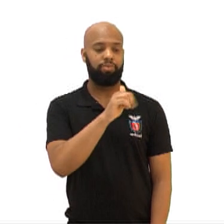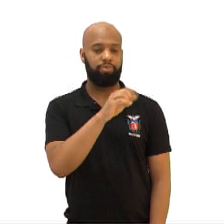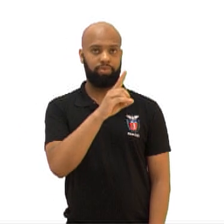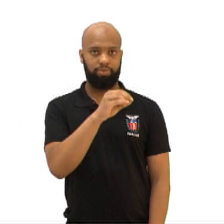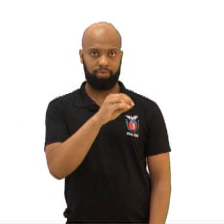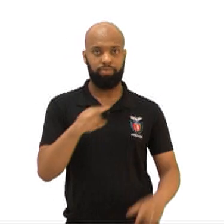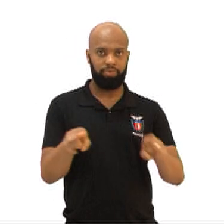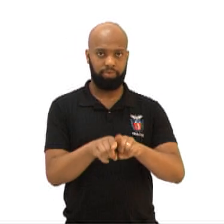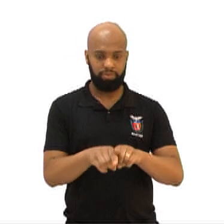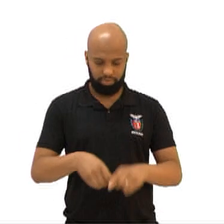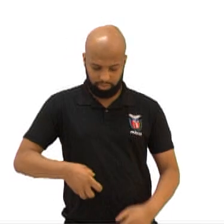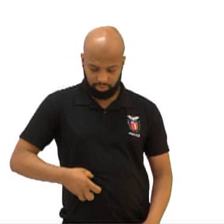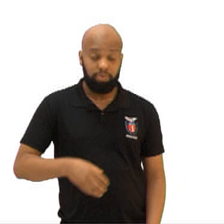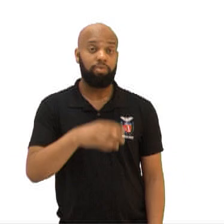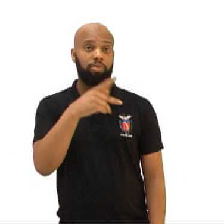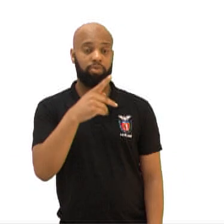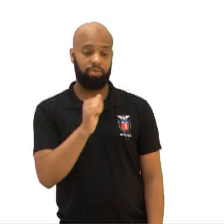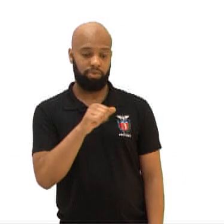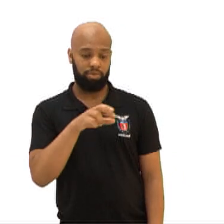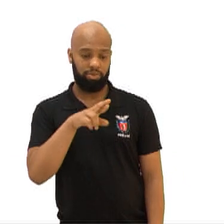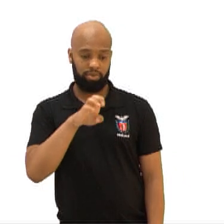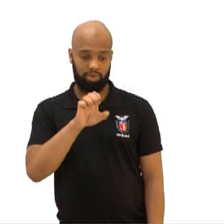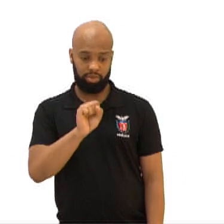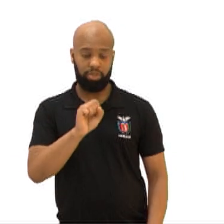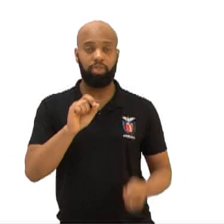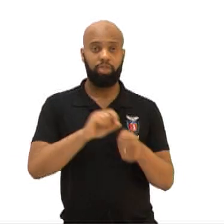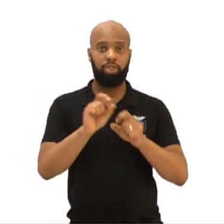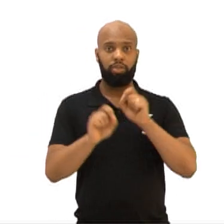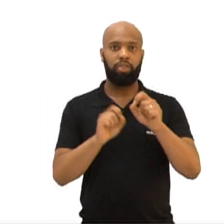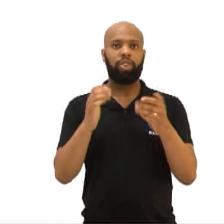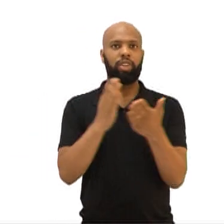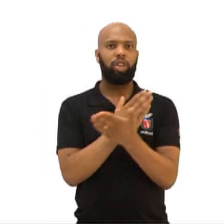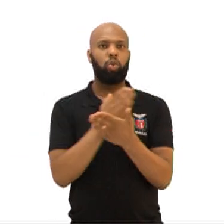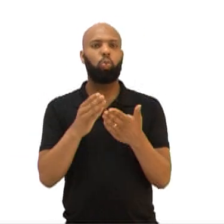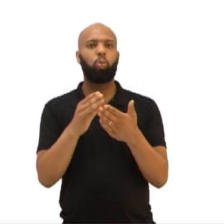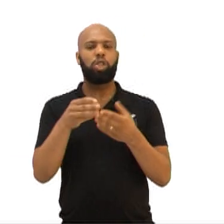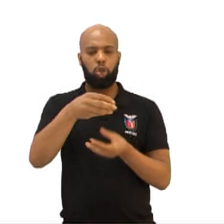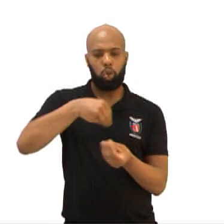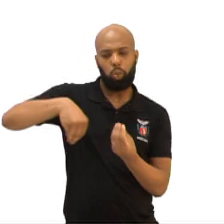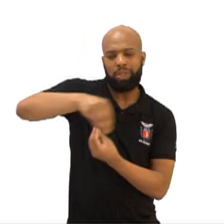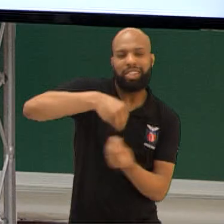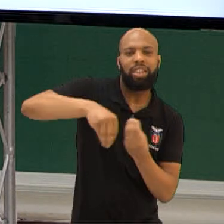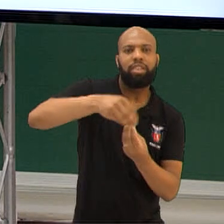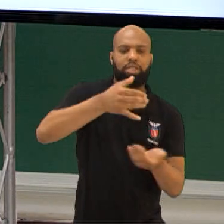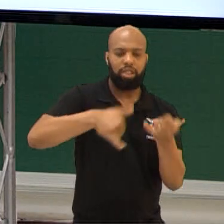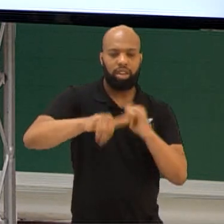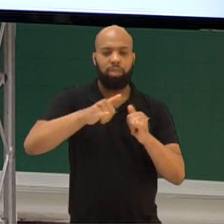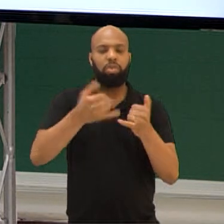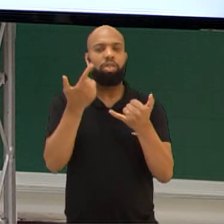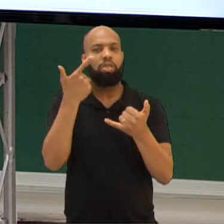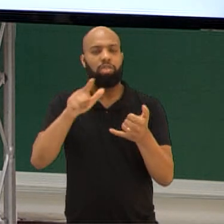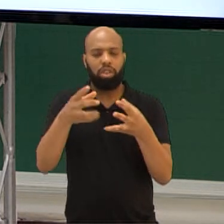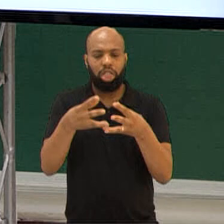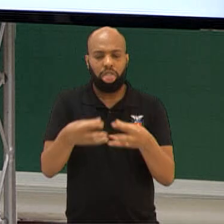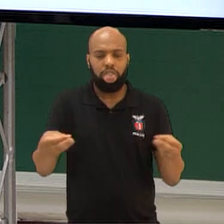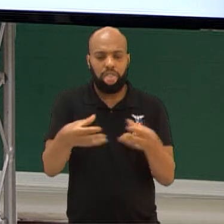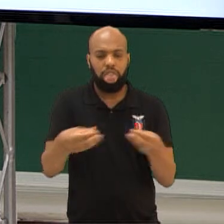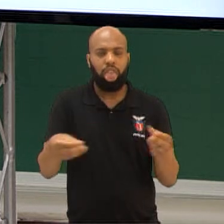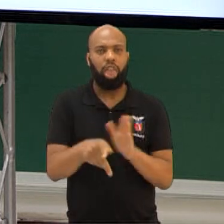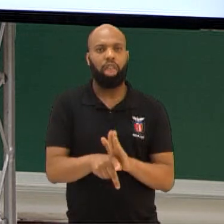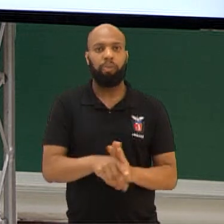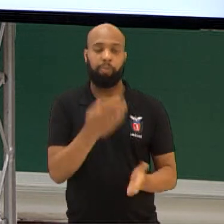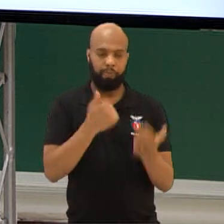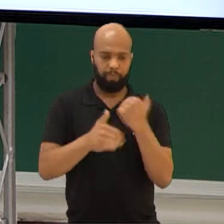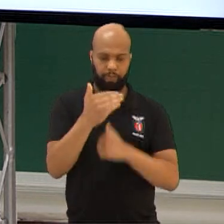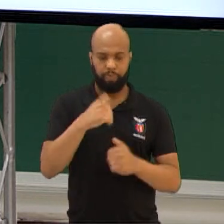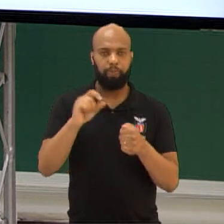pâncreas, que são glândulas responsáveis por produção de enzimas, tá? Para poder degradar o alimento ali,